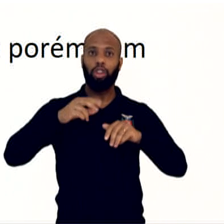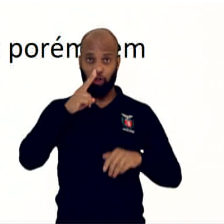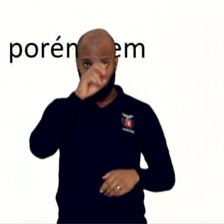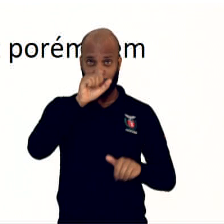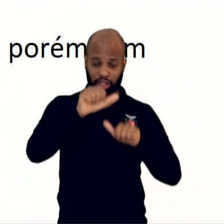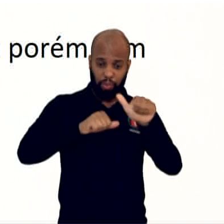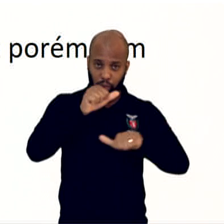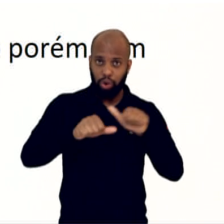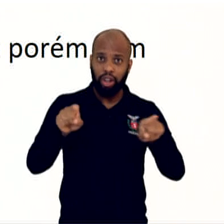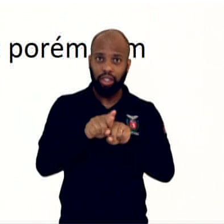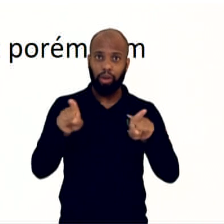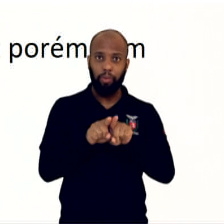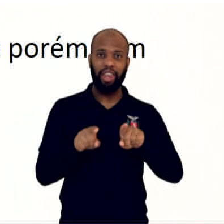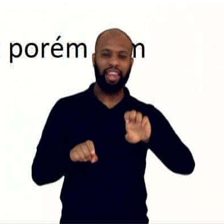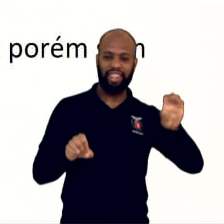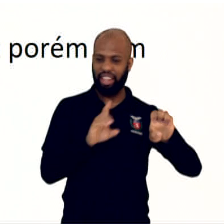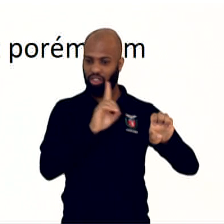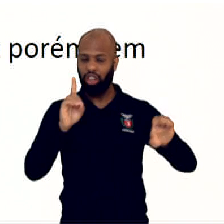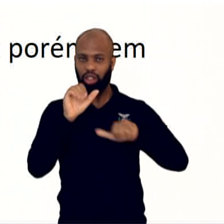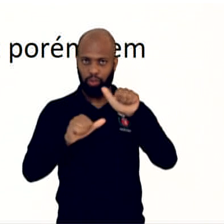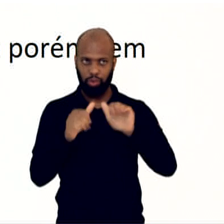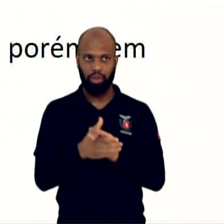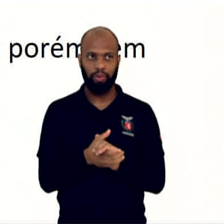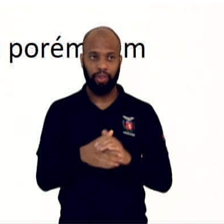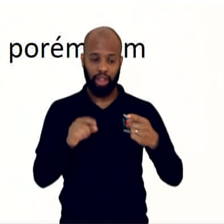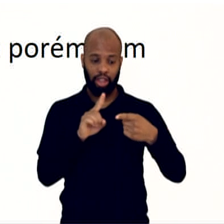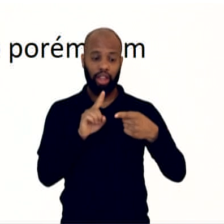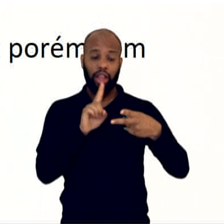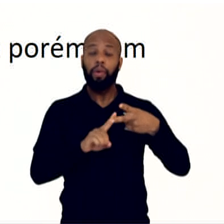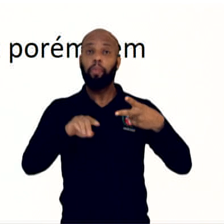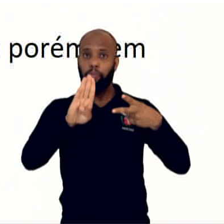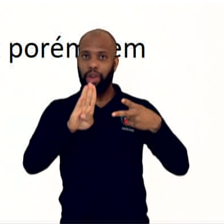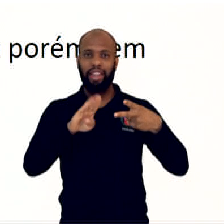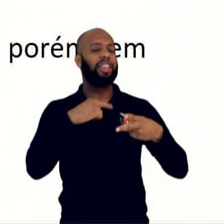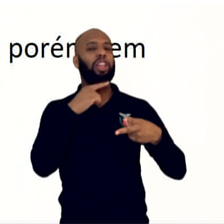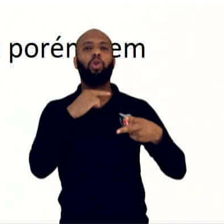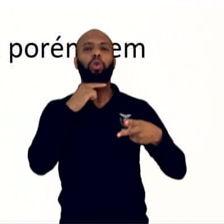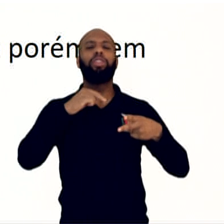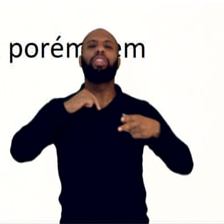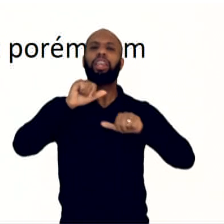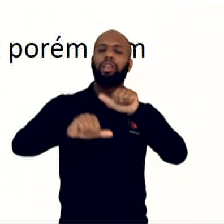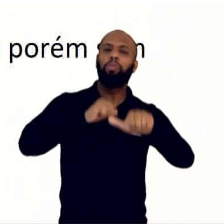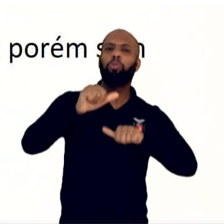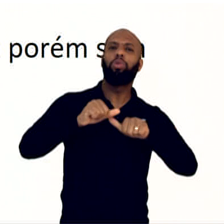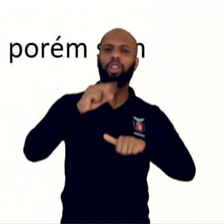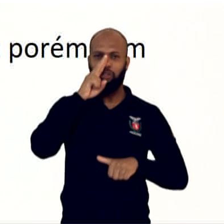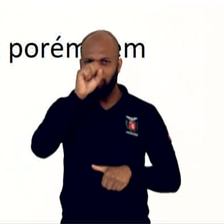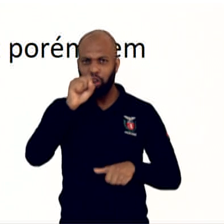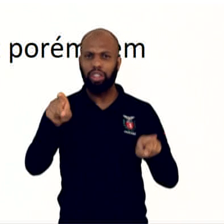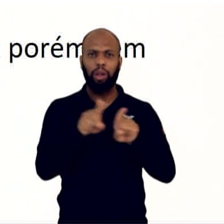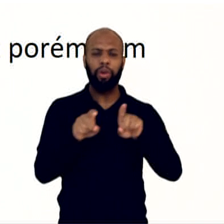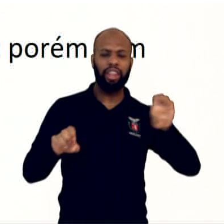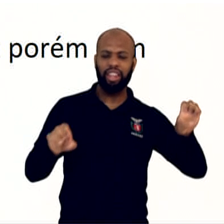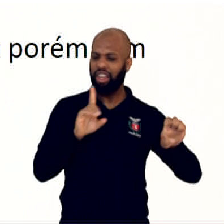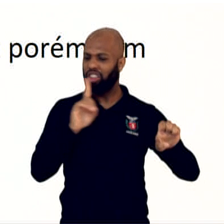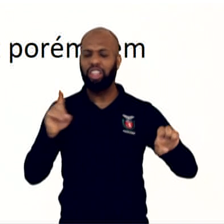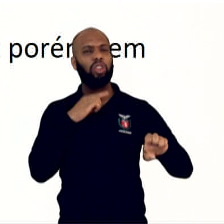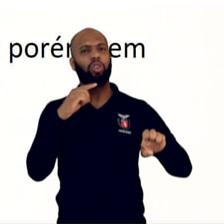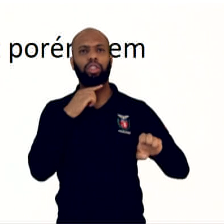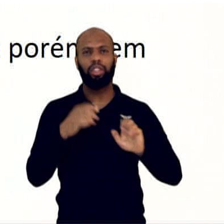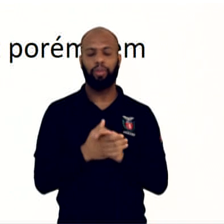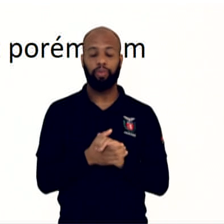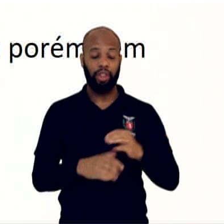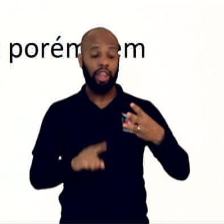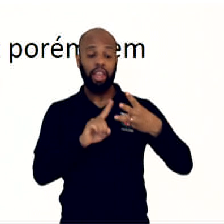B, dispositivos incapazes de mudar a força e alterar o sentido e a direção? C,